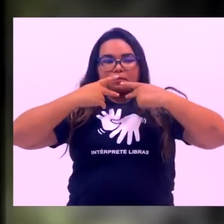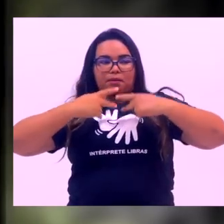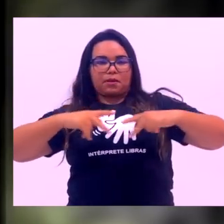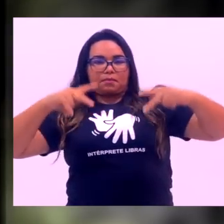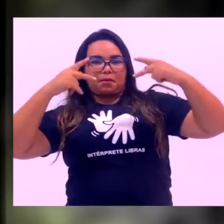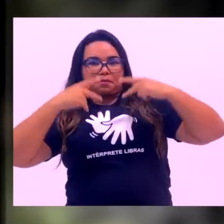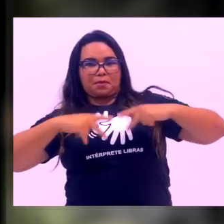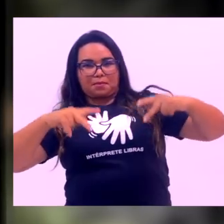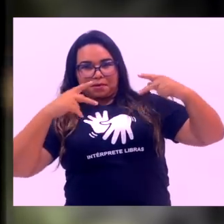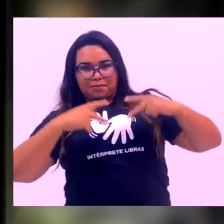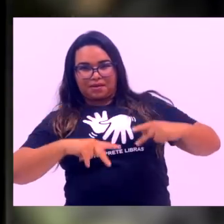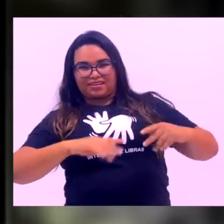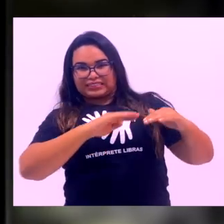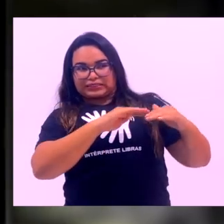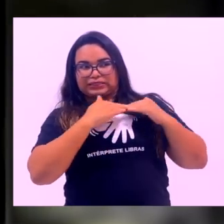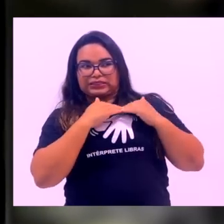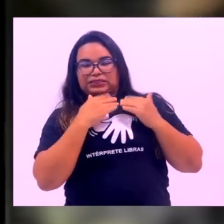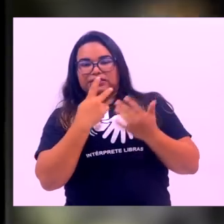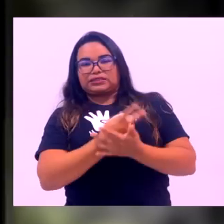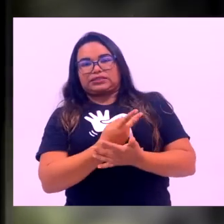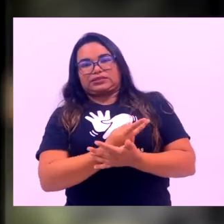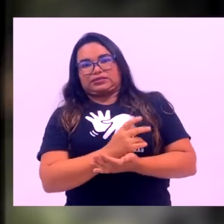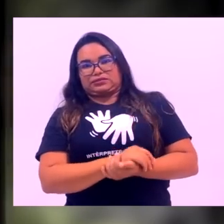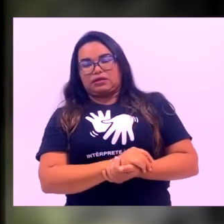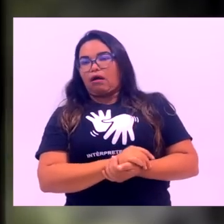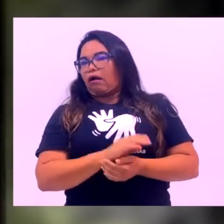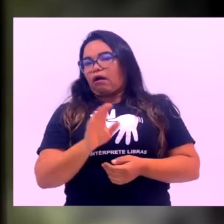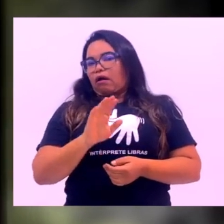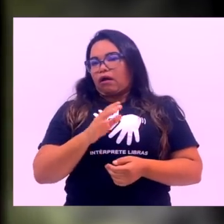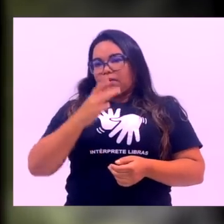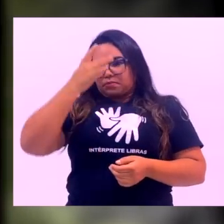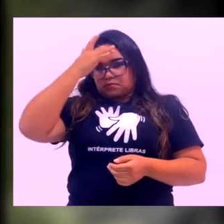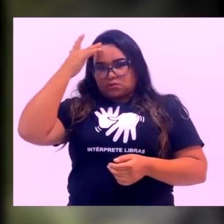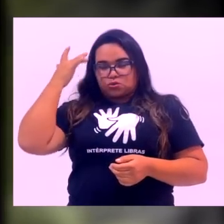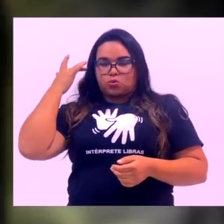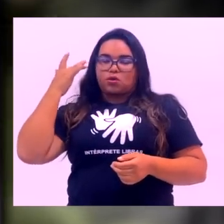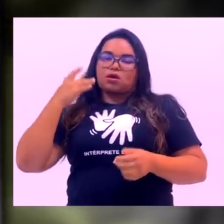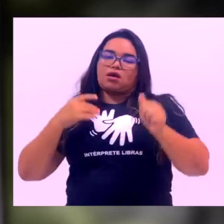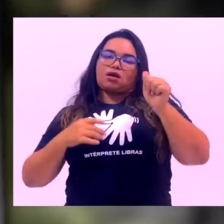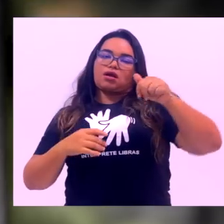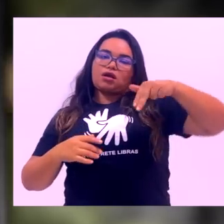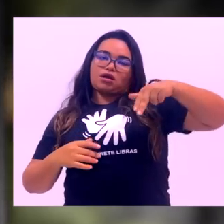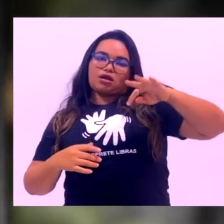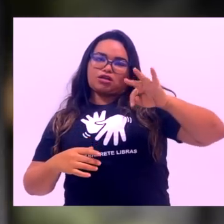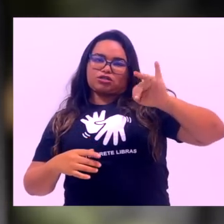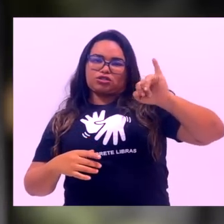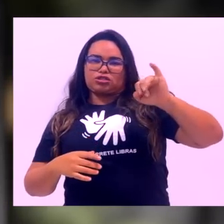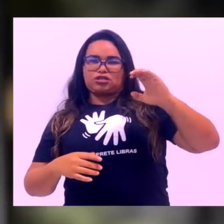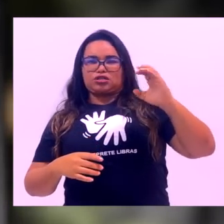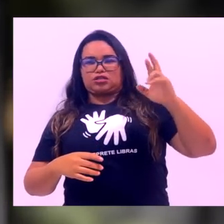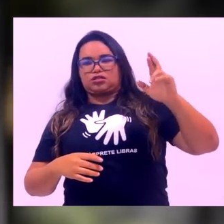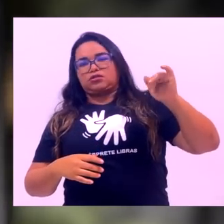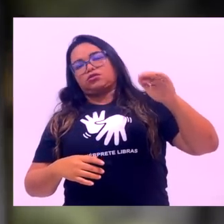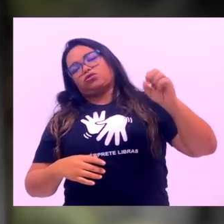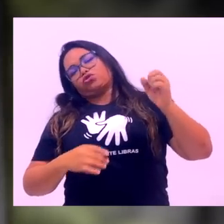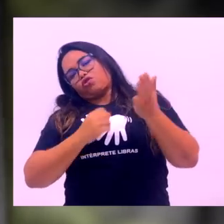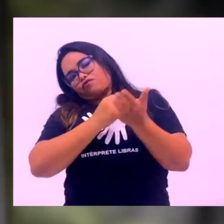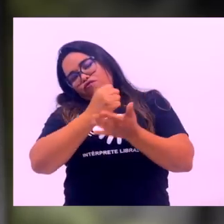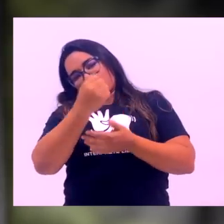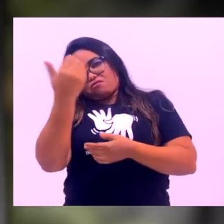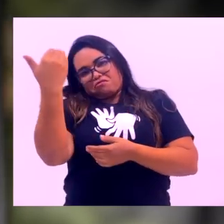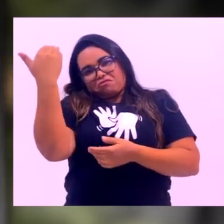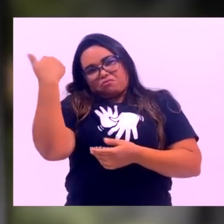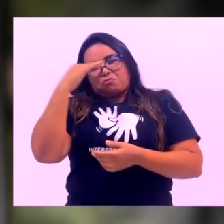disser: o anticristo viveu no passado, ele era um rei grego, o seu nome era Antíoco Epifânio